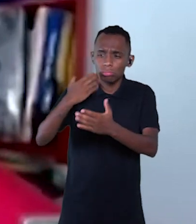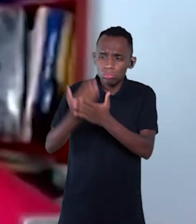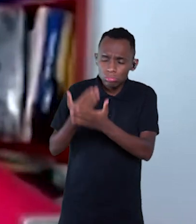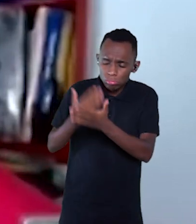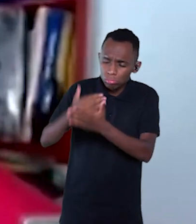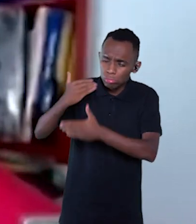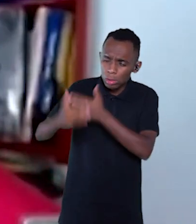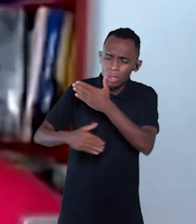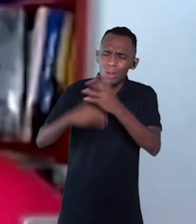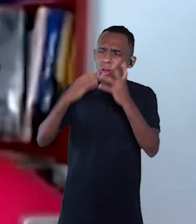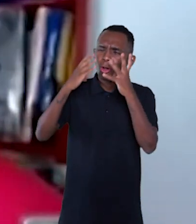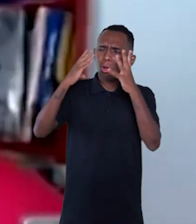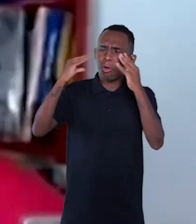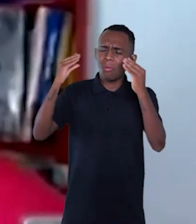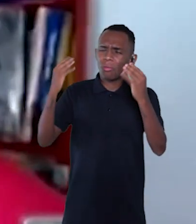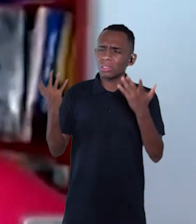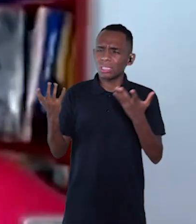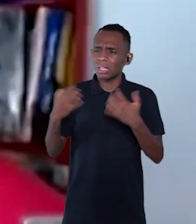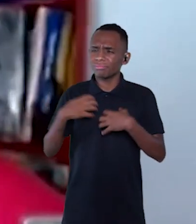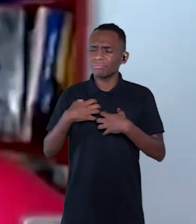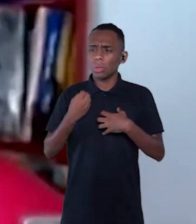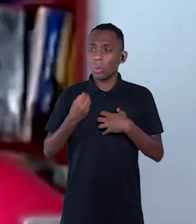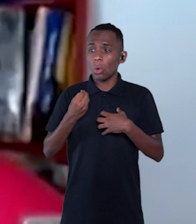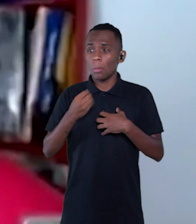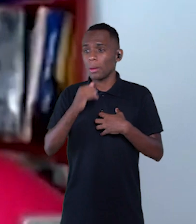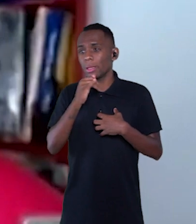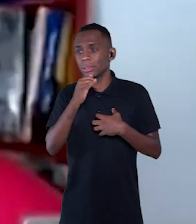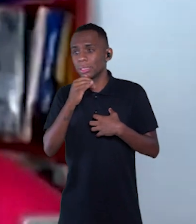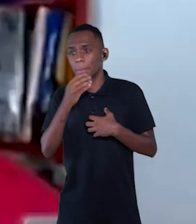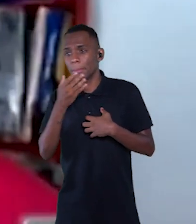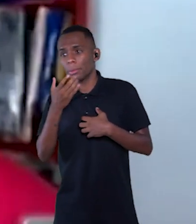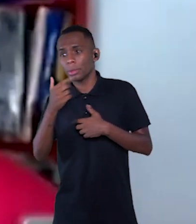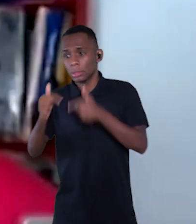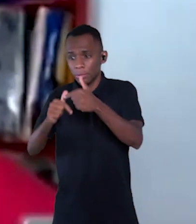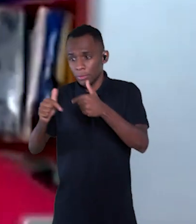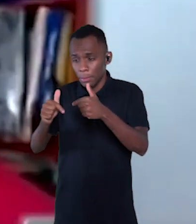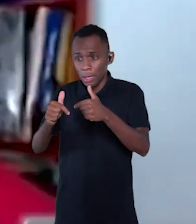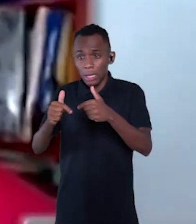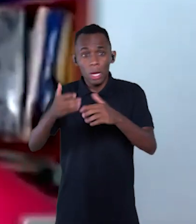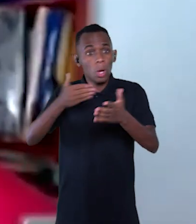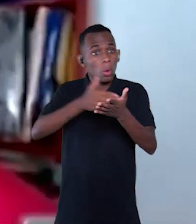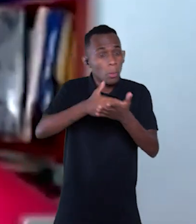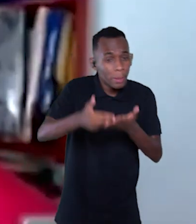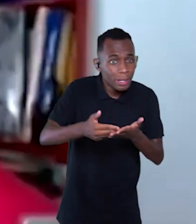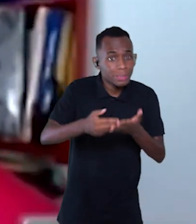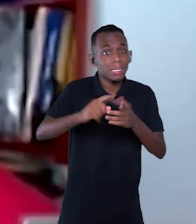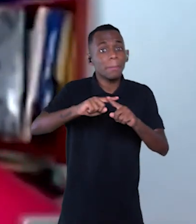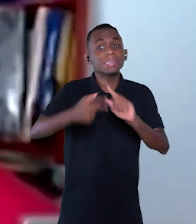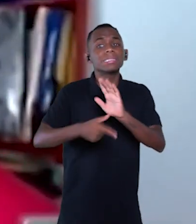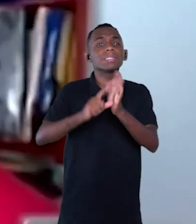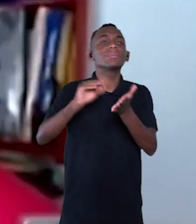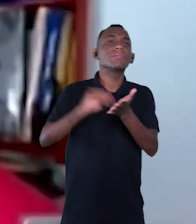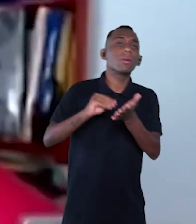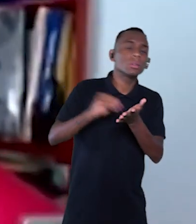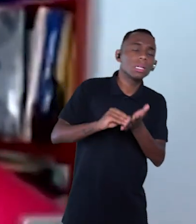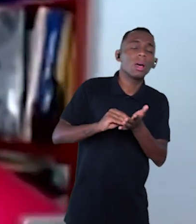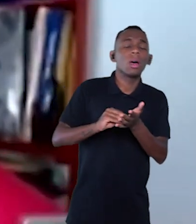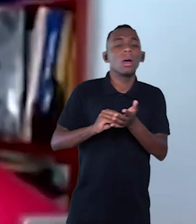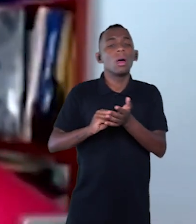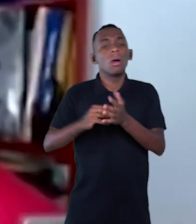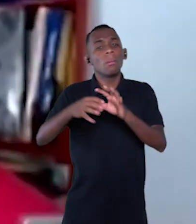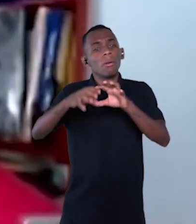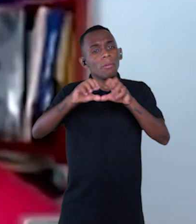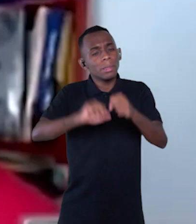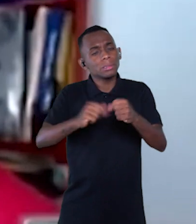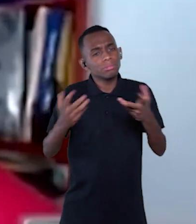gente sai da universidade e cai numa unidade básica de saúde sem ter oportunidade de uma formação, de uma residência, de um concurso,